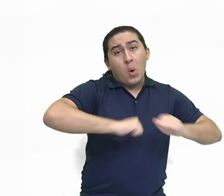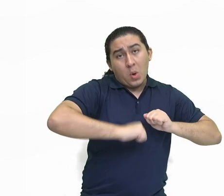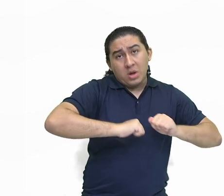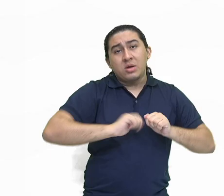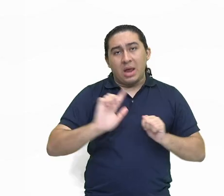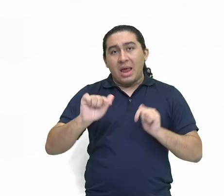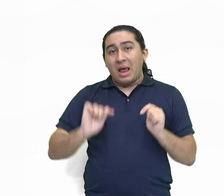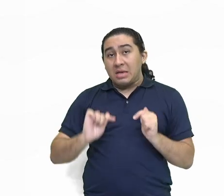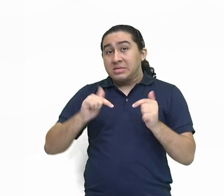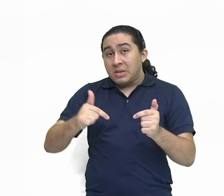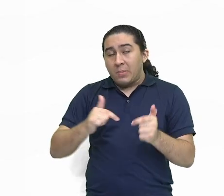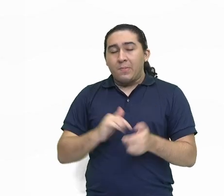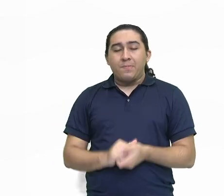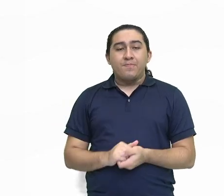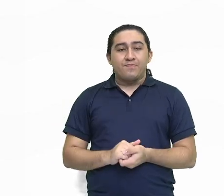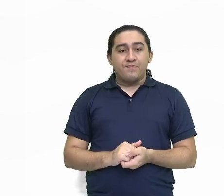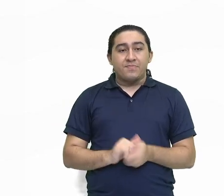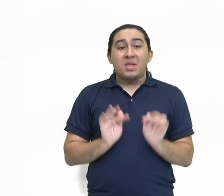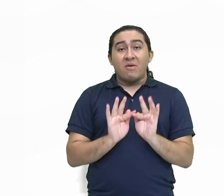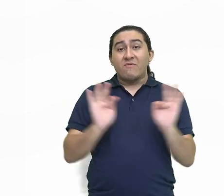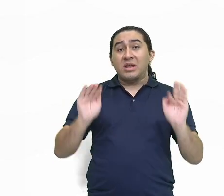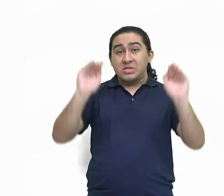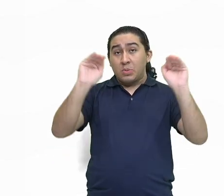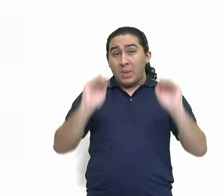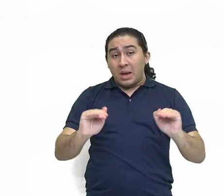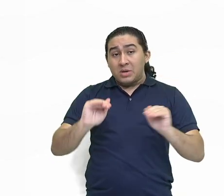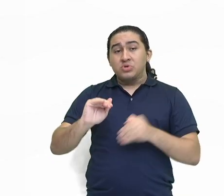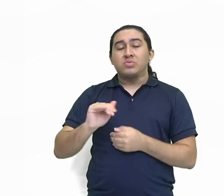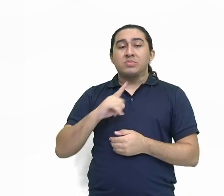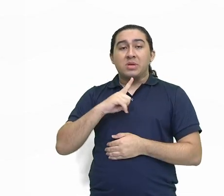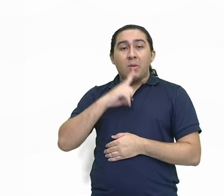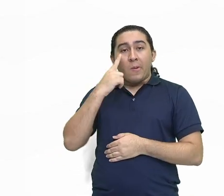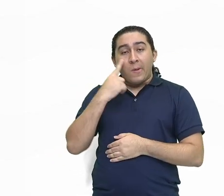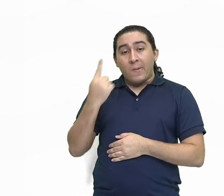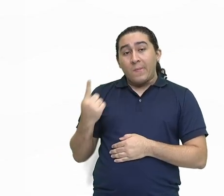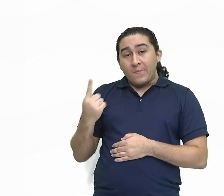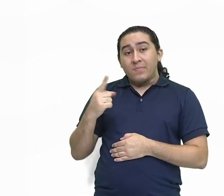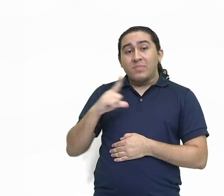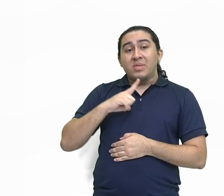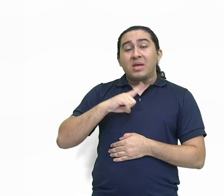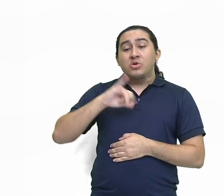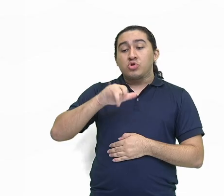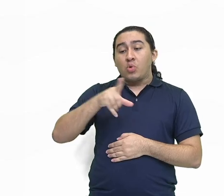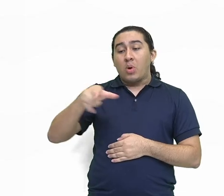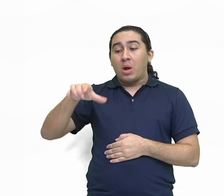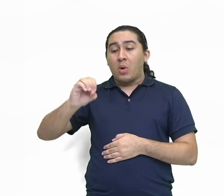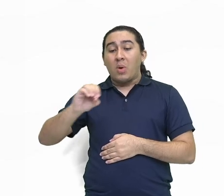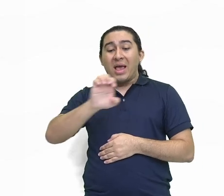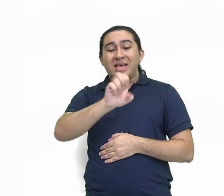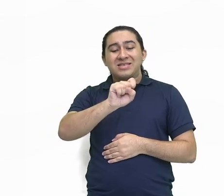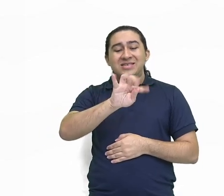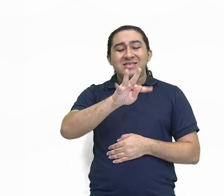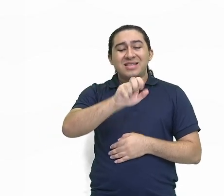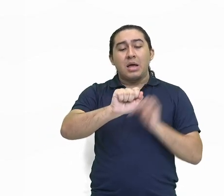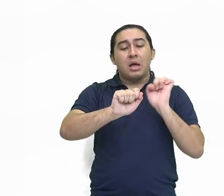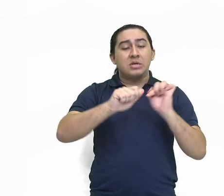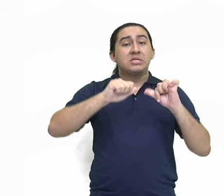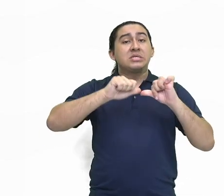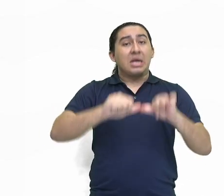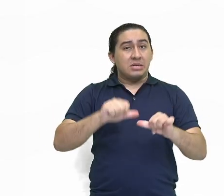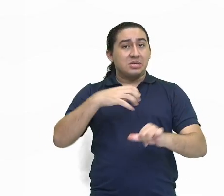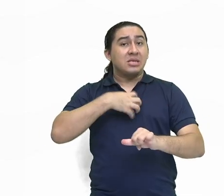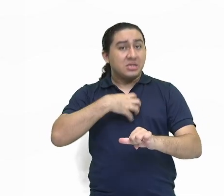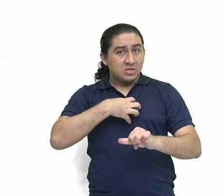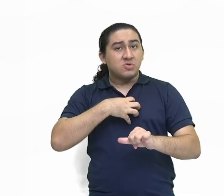gente? Na segunda oração, nós temos um estado: João está triste. No momento ele